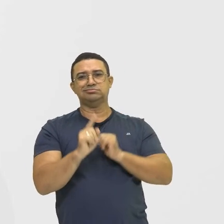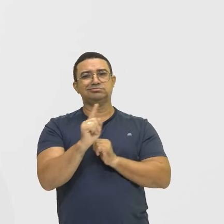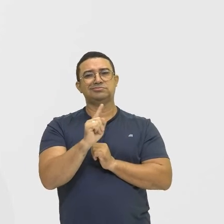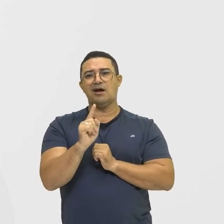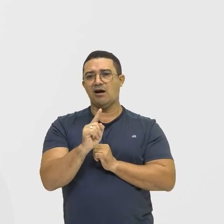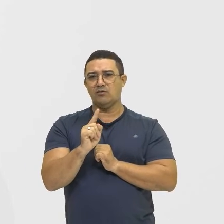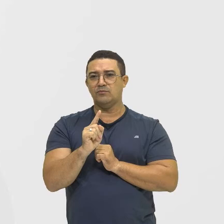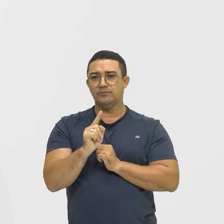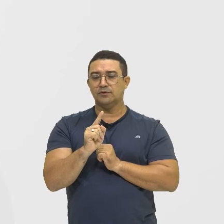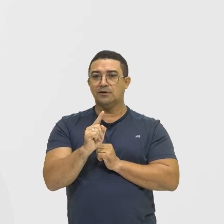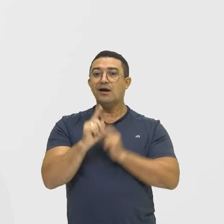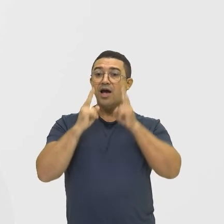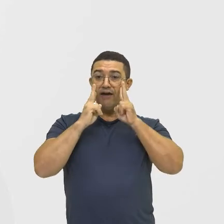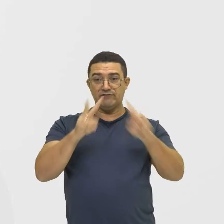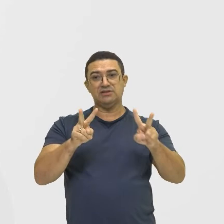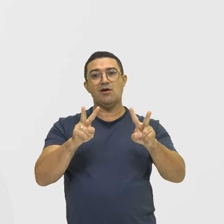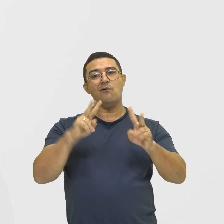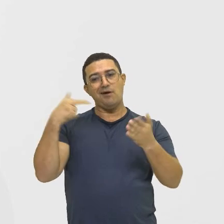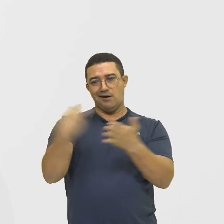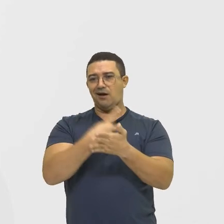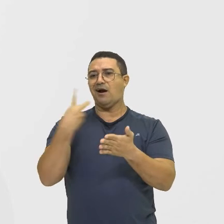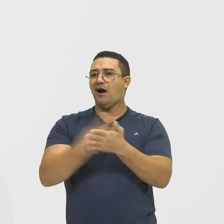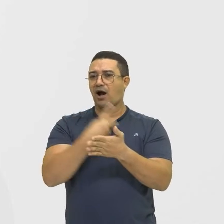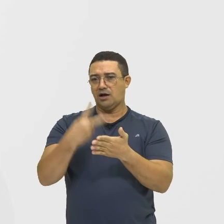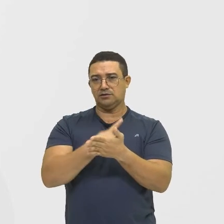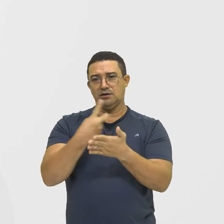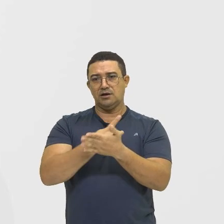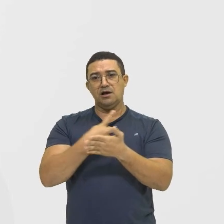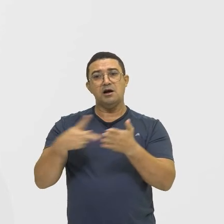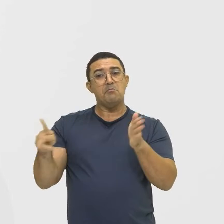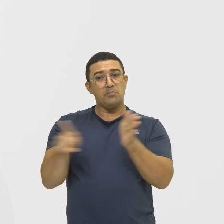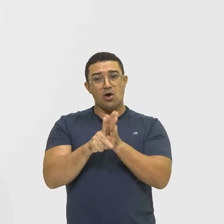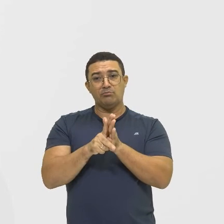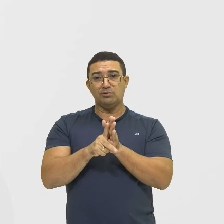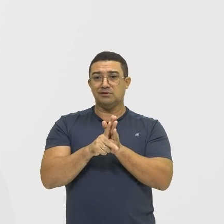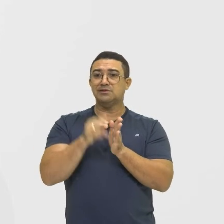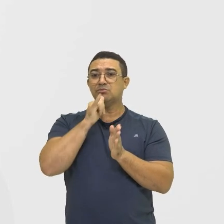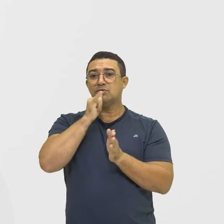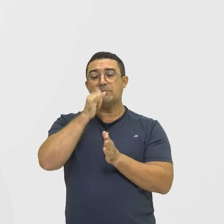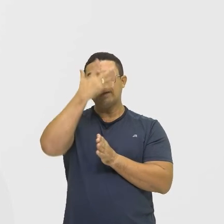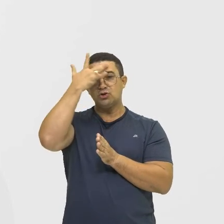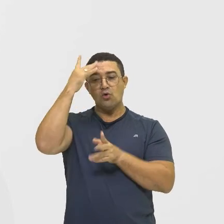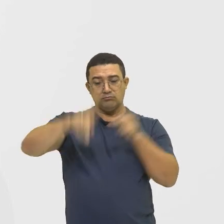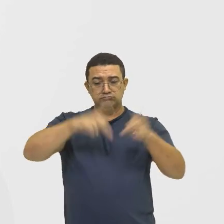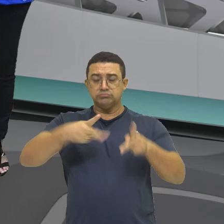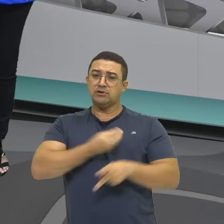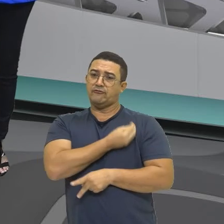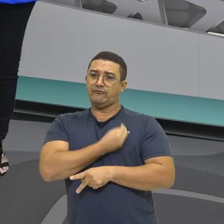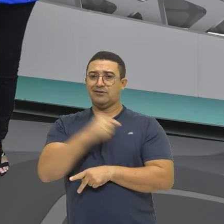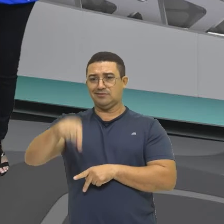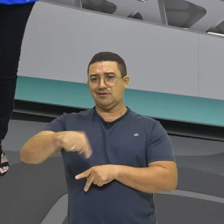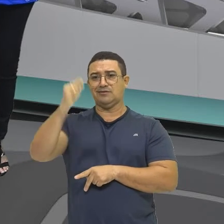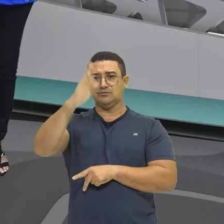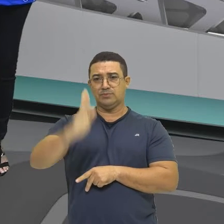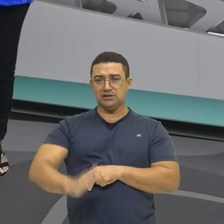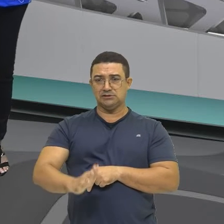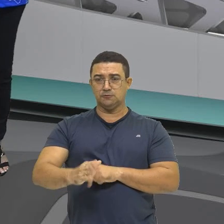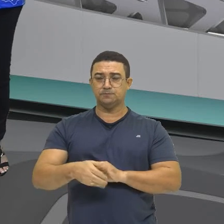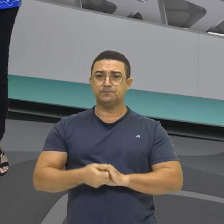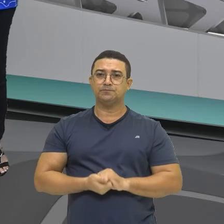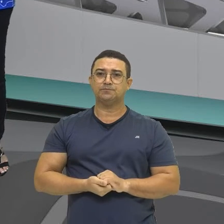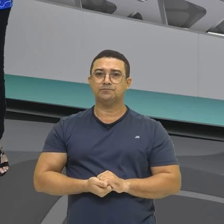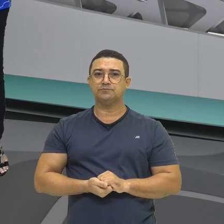está tendo essa visão errônea dessa população que já estava aqui no Brasil, certo? Elas